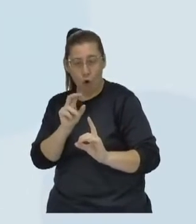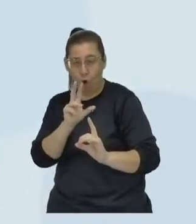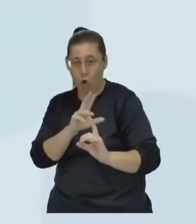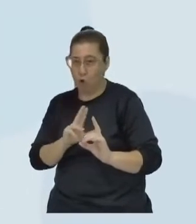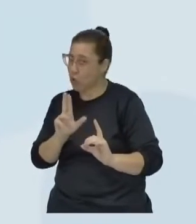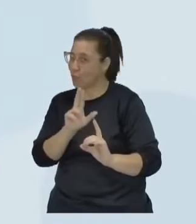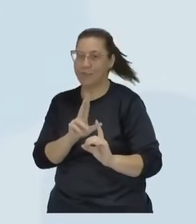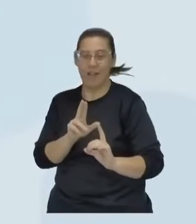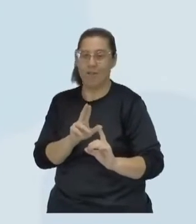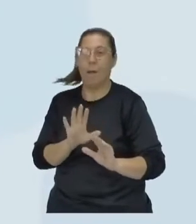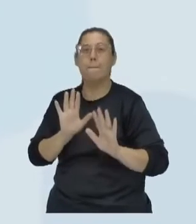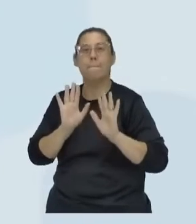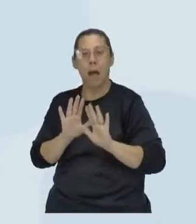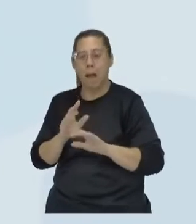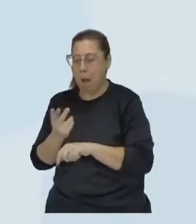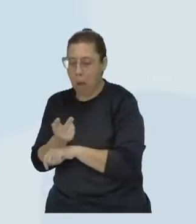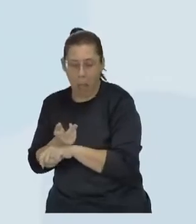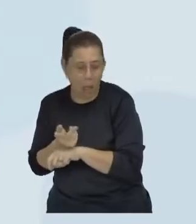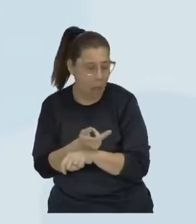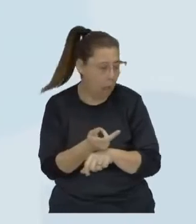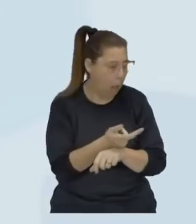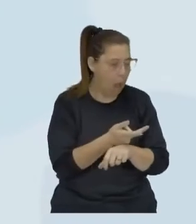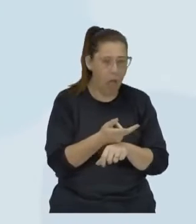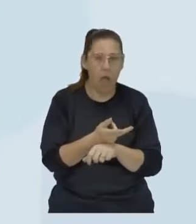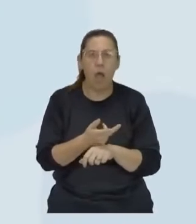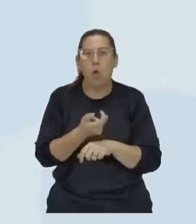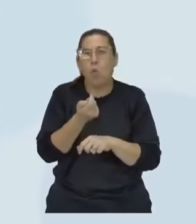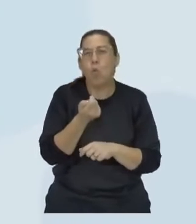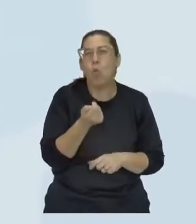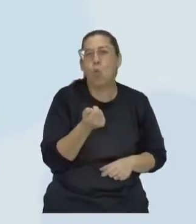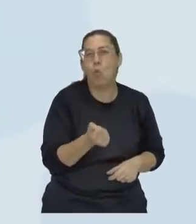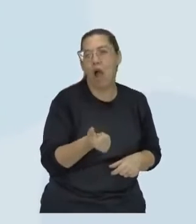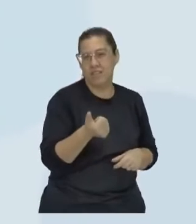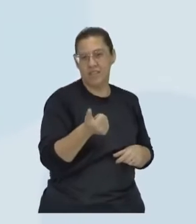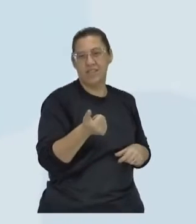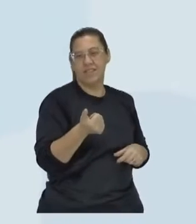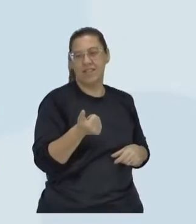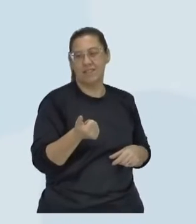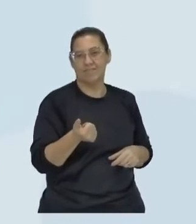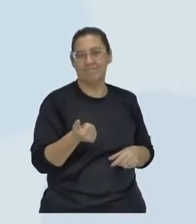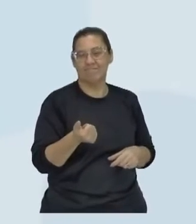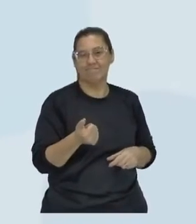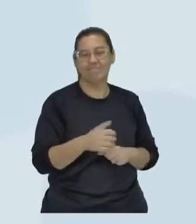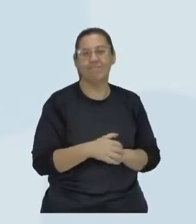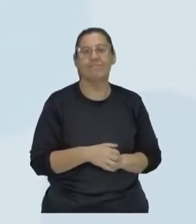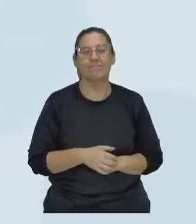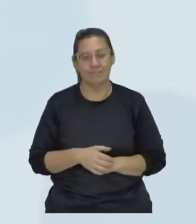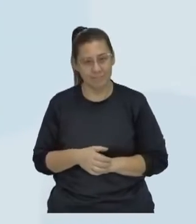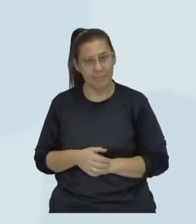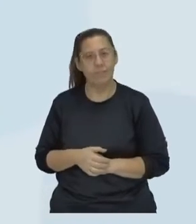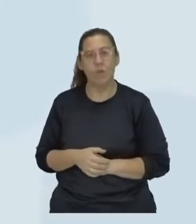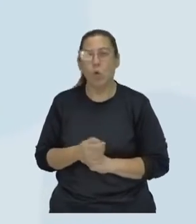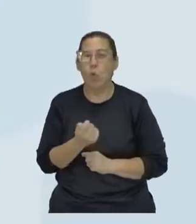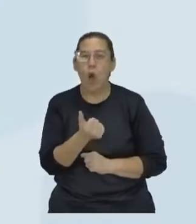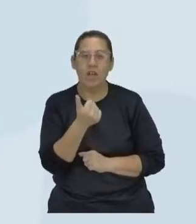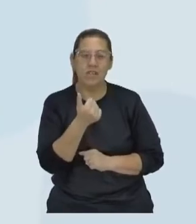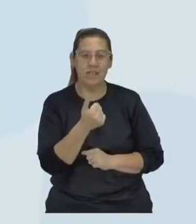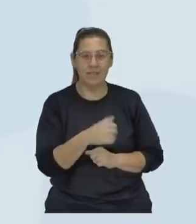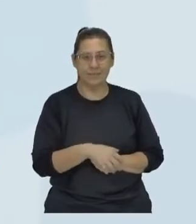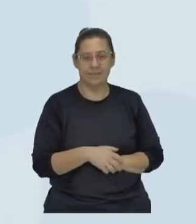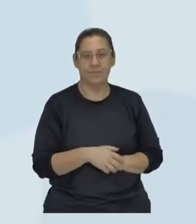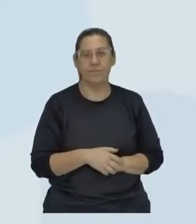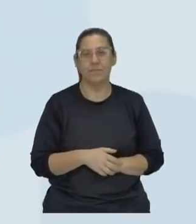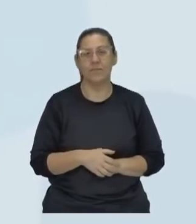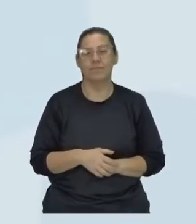equipamentos, mas a procura era tão intensa que por pouco, olha só, quase aí tem o mesmo sentido de por pouco